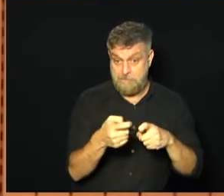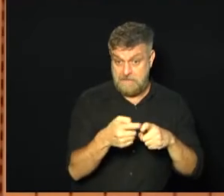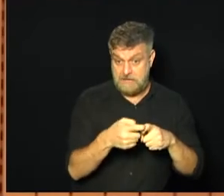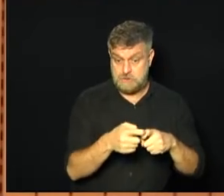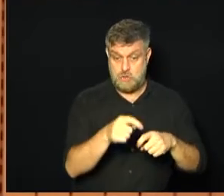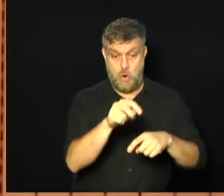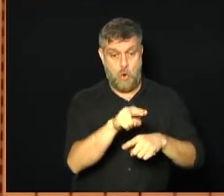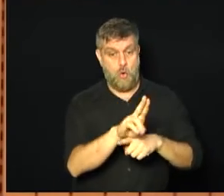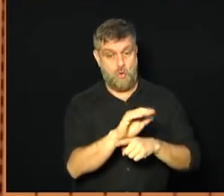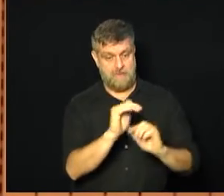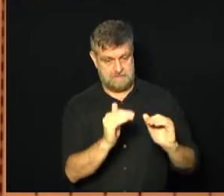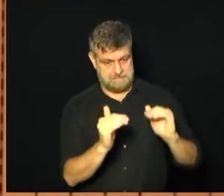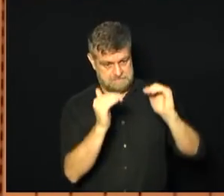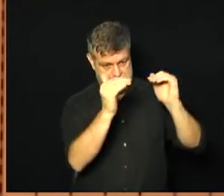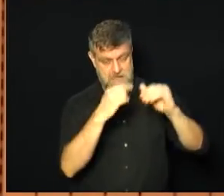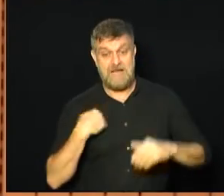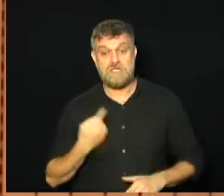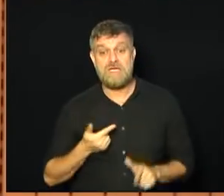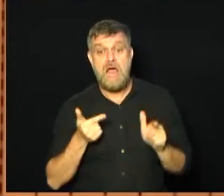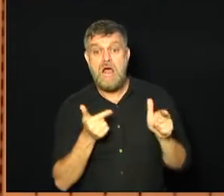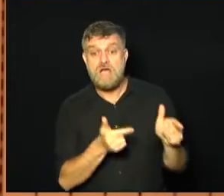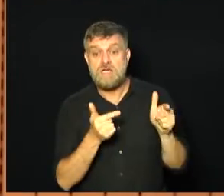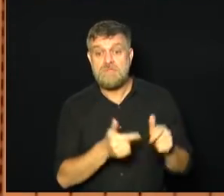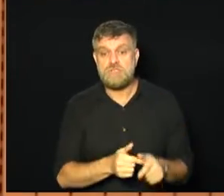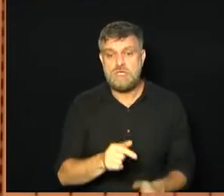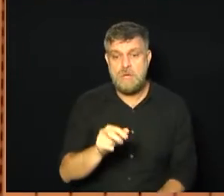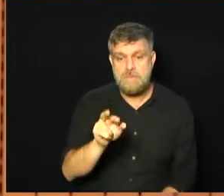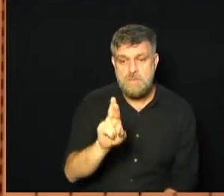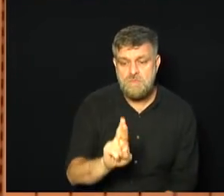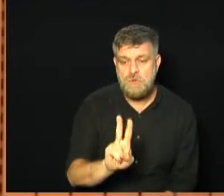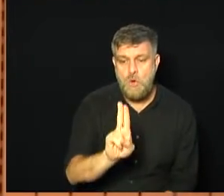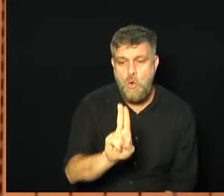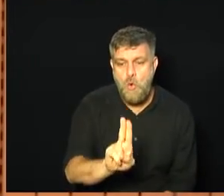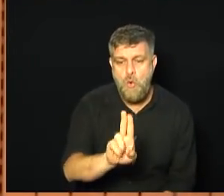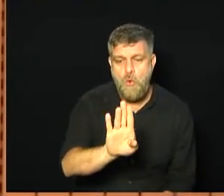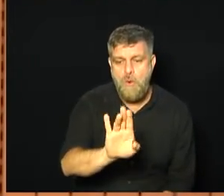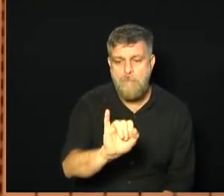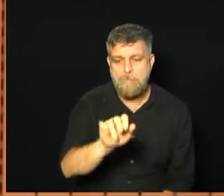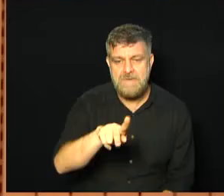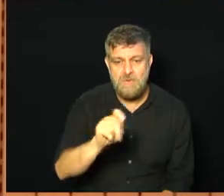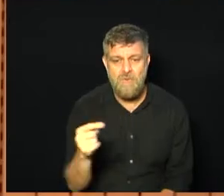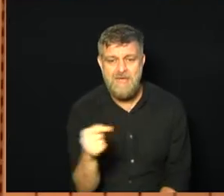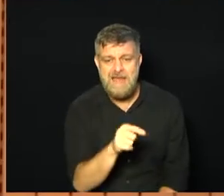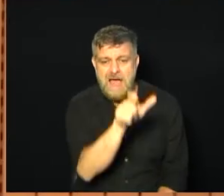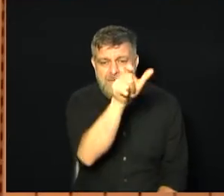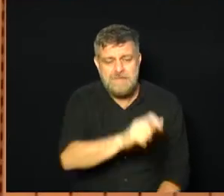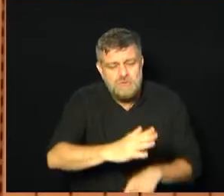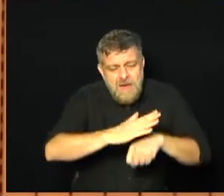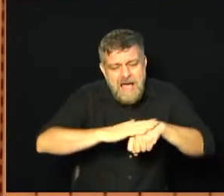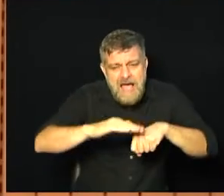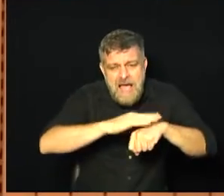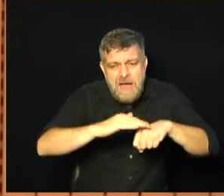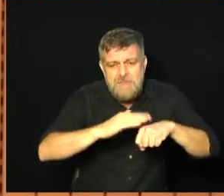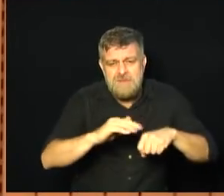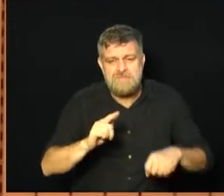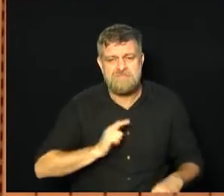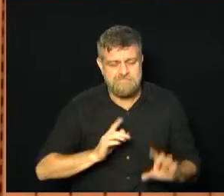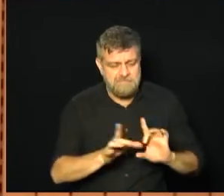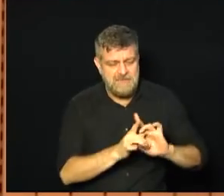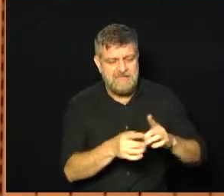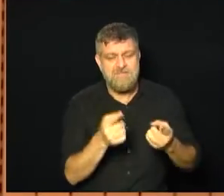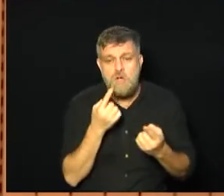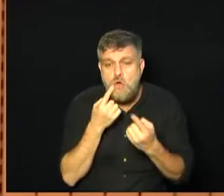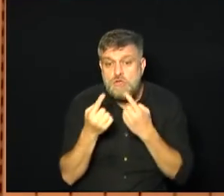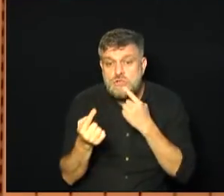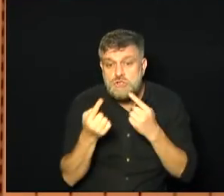Borges Fialho, né, e todo mundo chama ele de Rubinho porque ele é uma pessoa carinhosa, afetuosa, disponível do diálogo